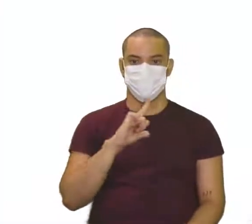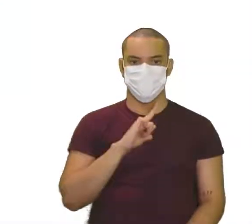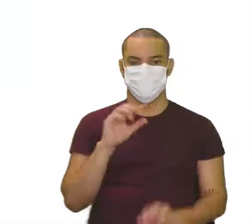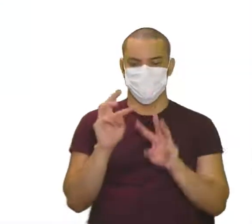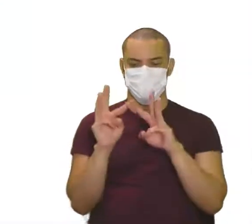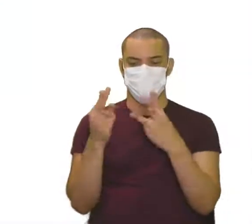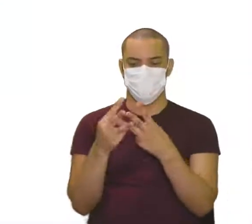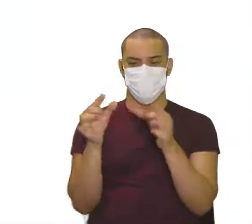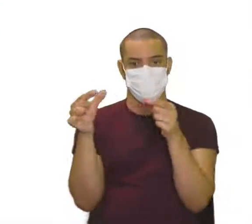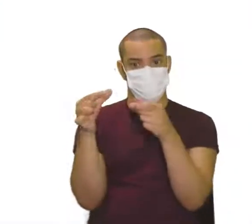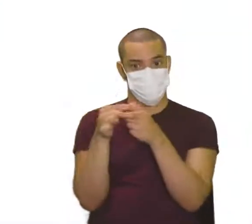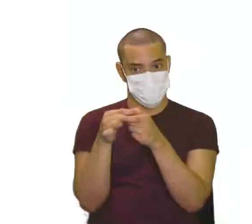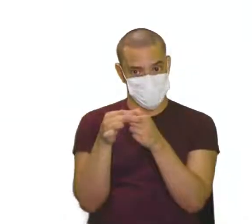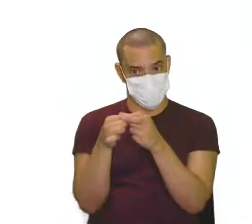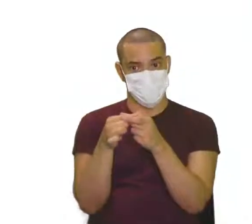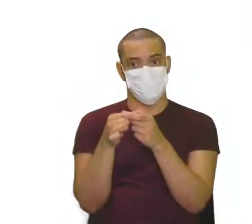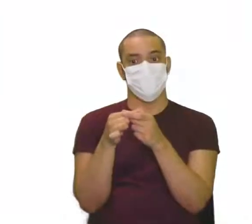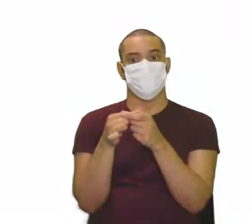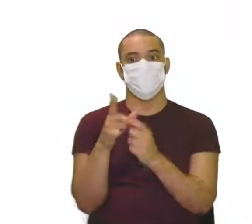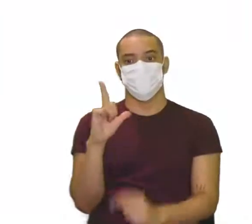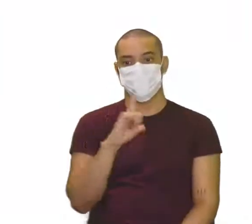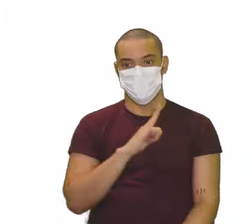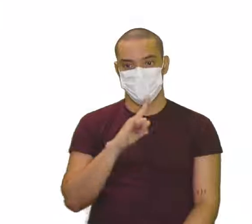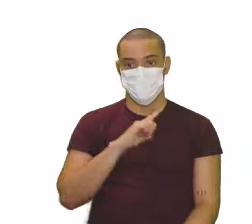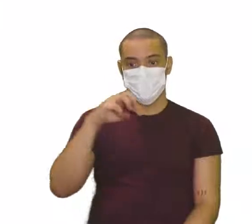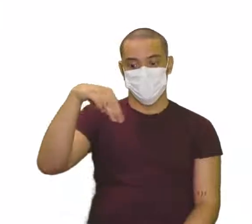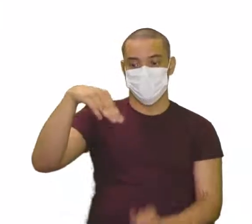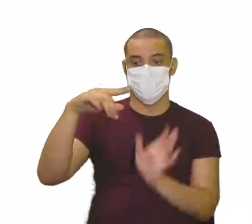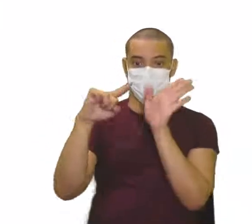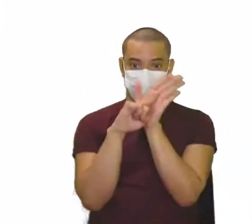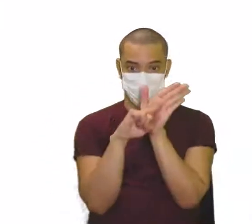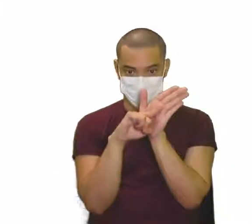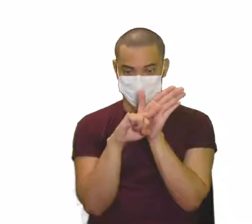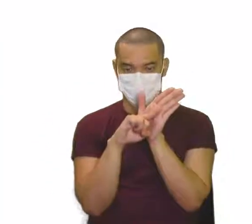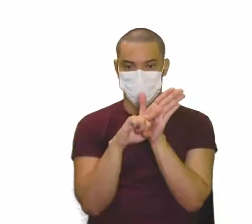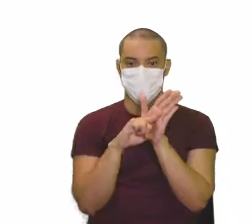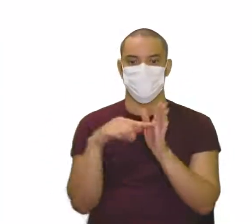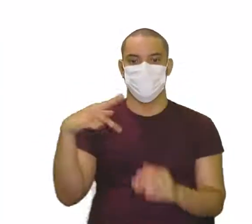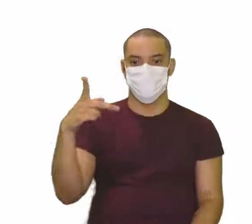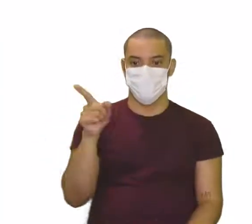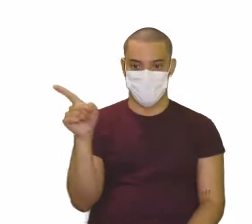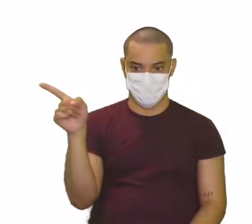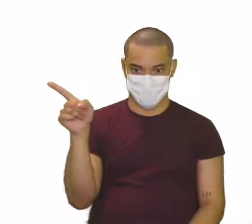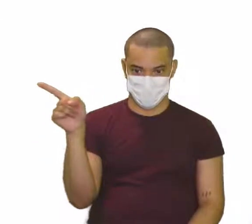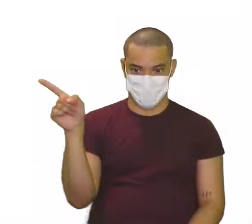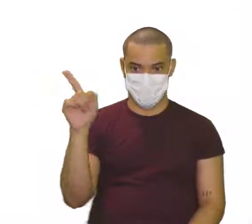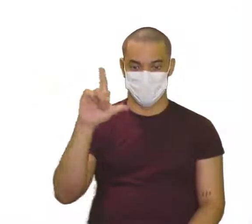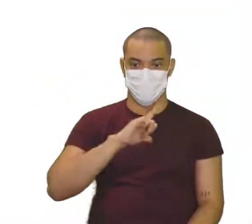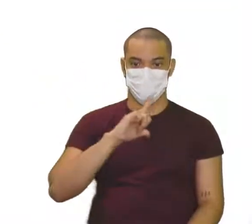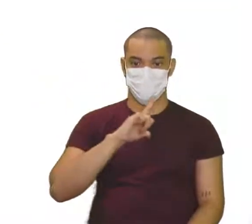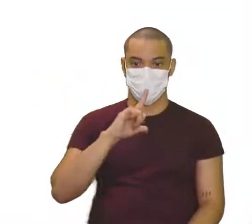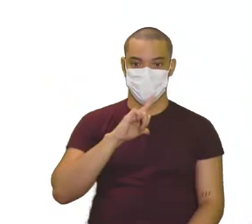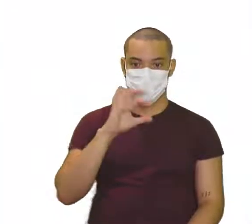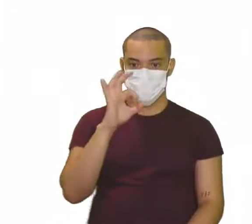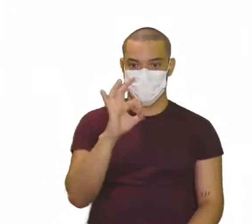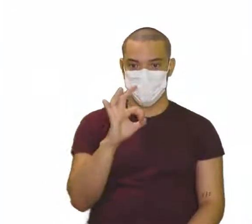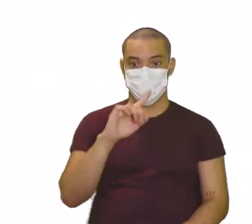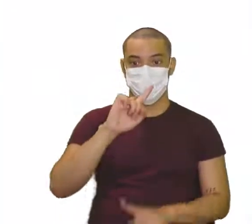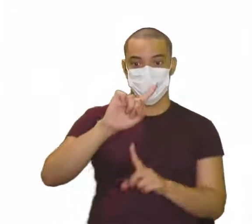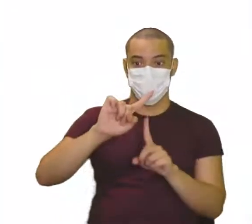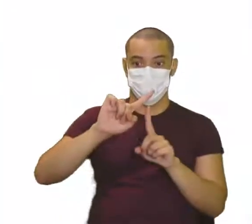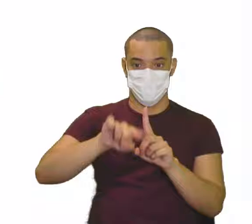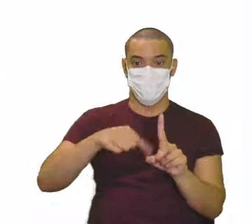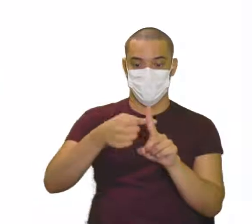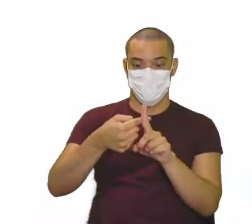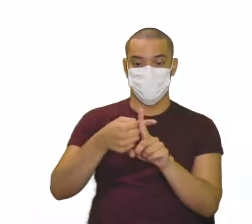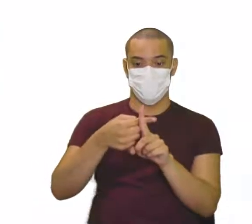bem menor que a do próton, ele é portador de carga negativa. O pósitron, ele tem uma massinha pequenininha, igual a do